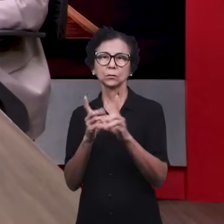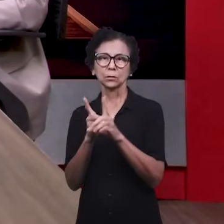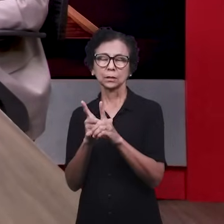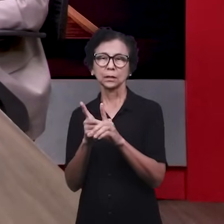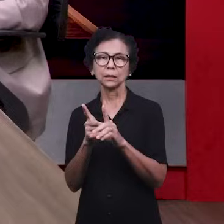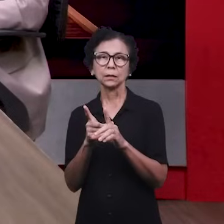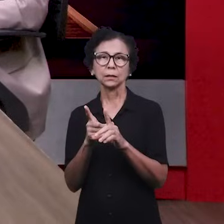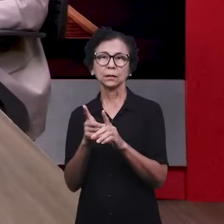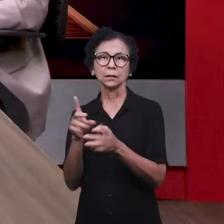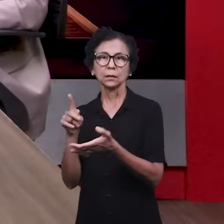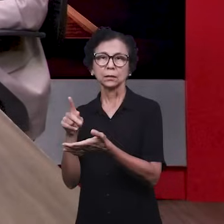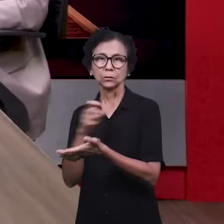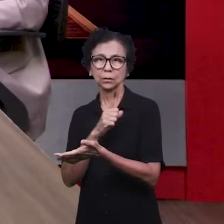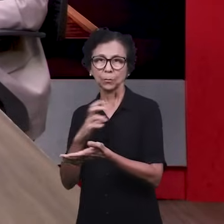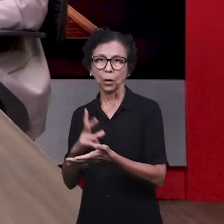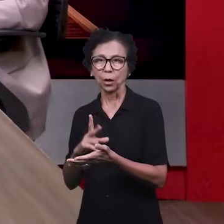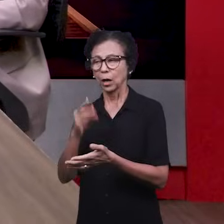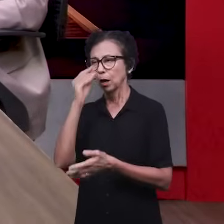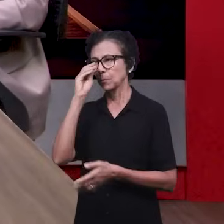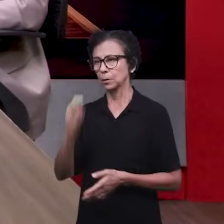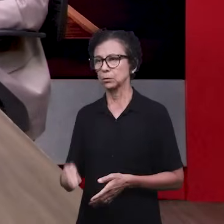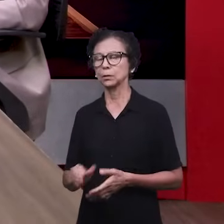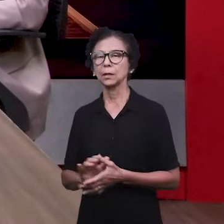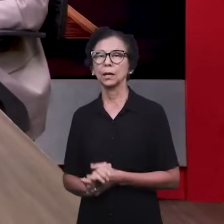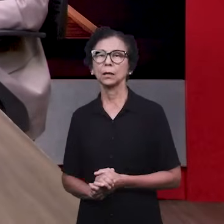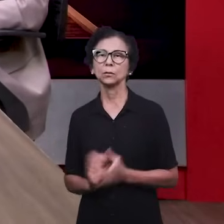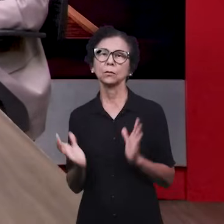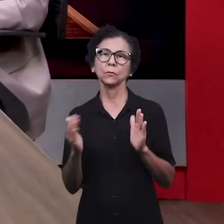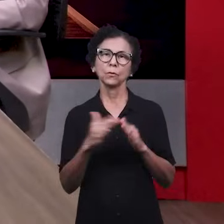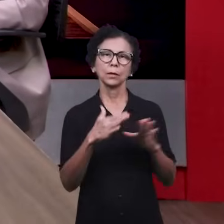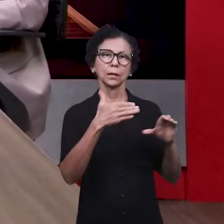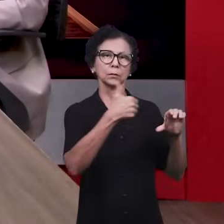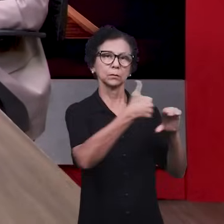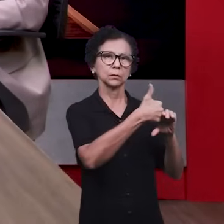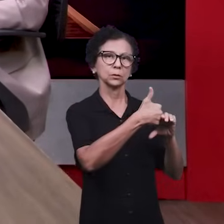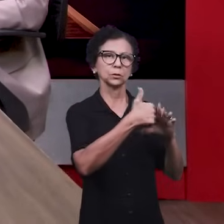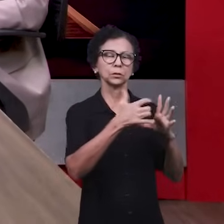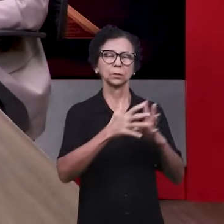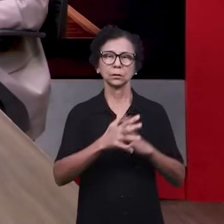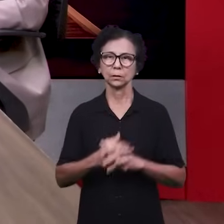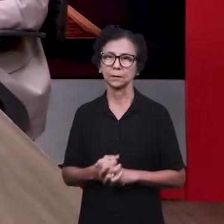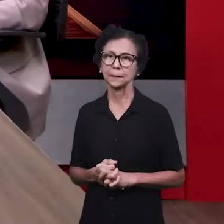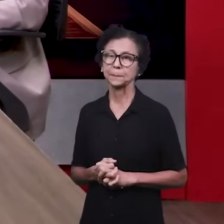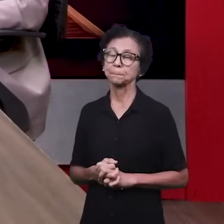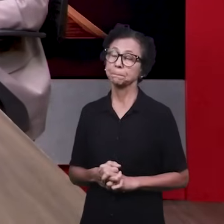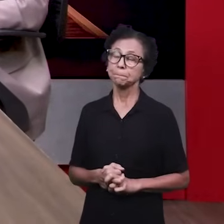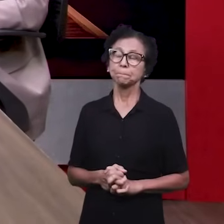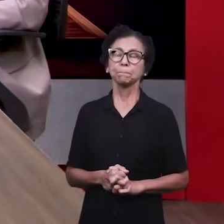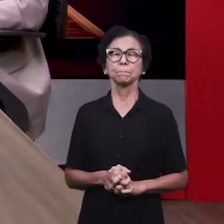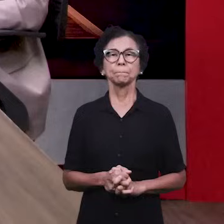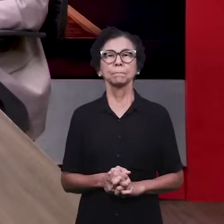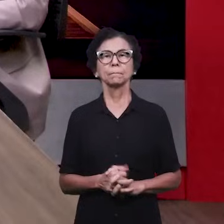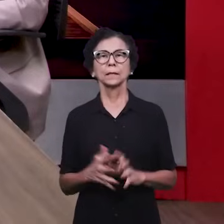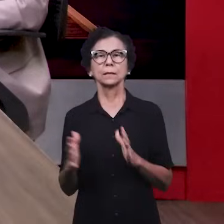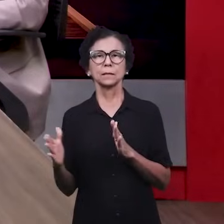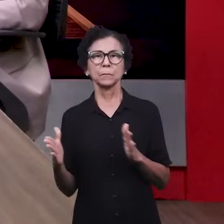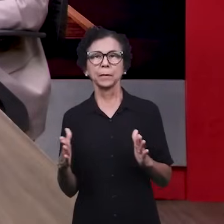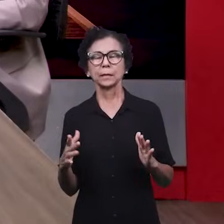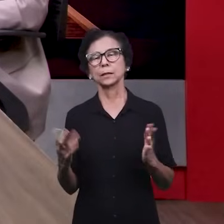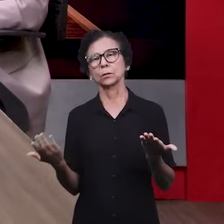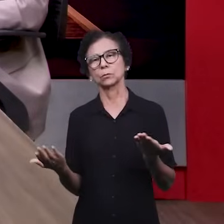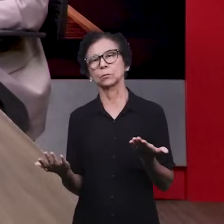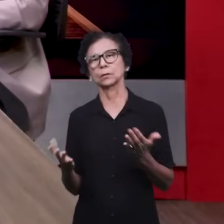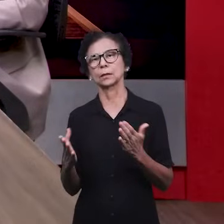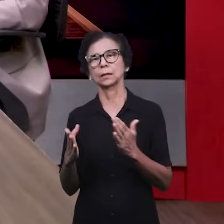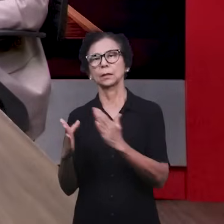do Império Romano. Até que, de fato, passando esse período da Igreja Imperial, aí nós